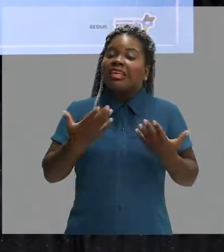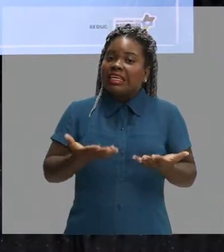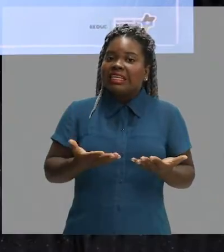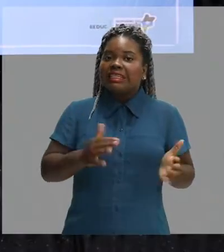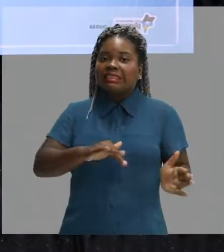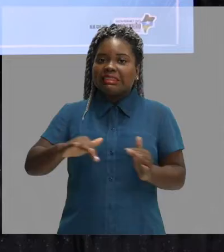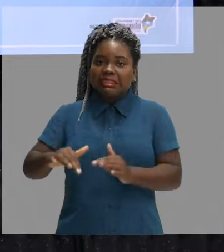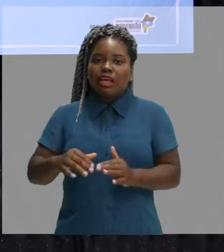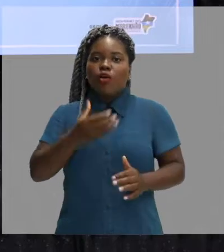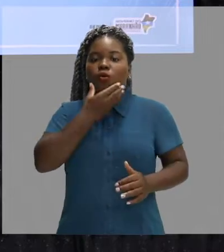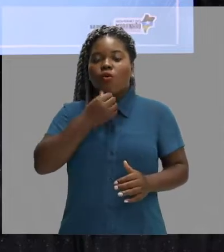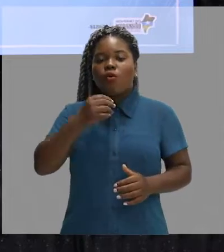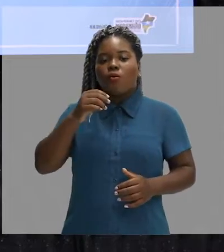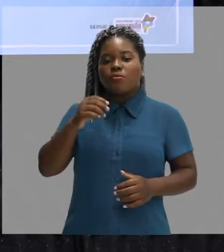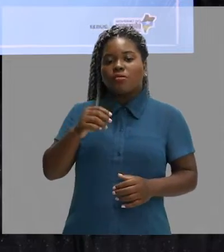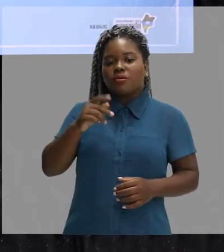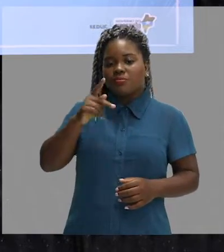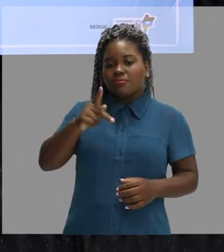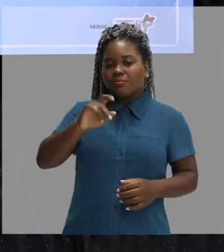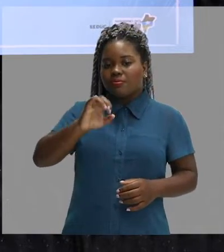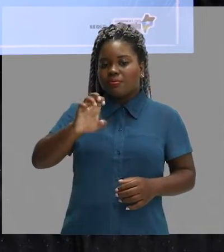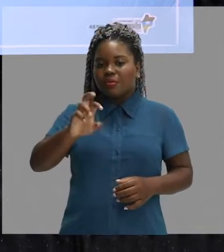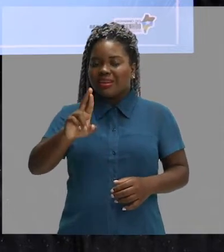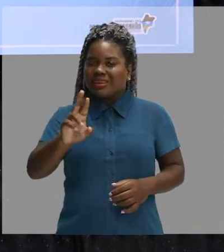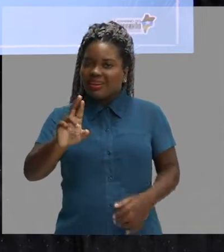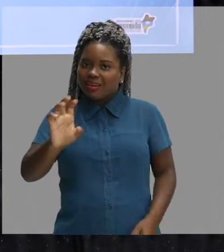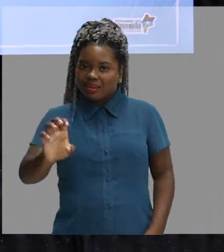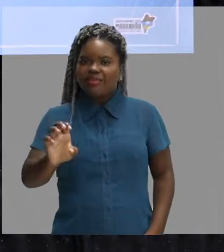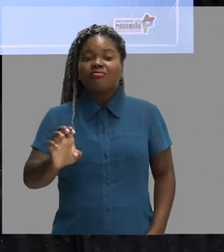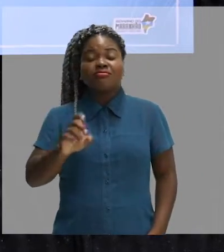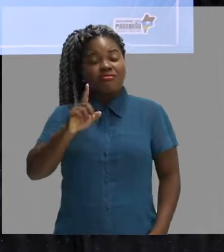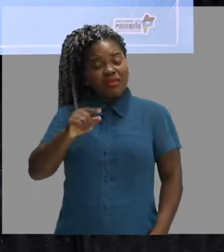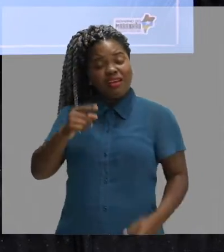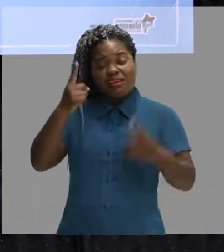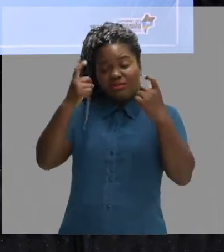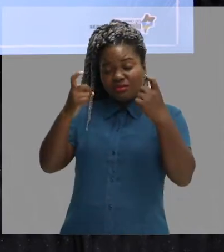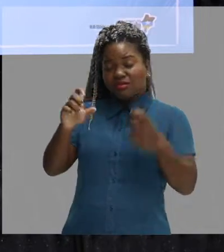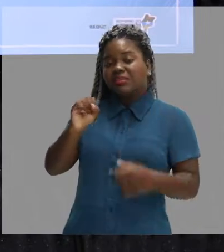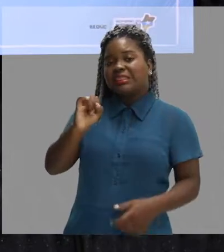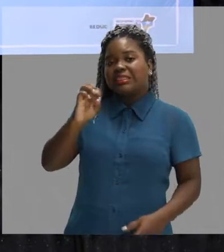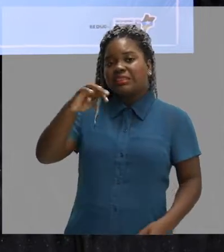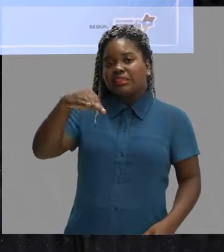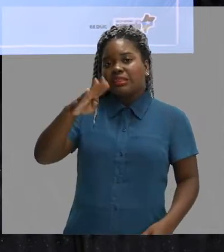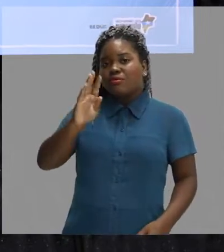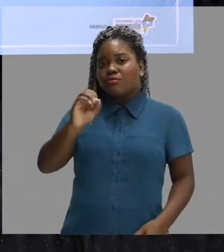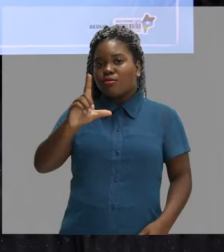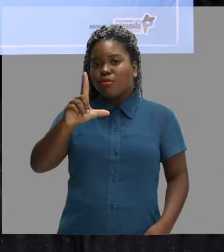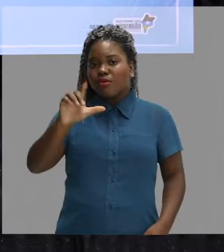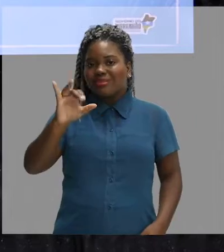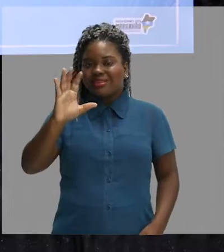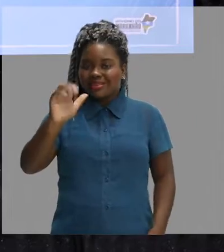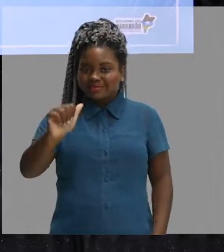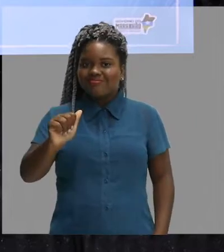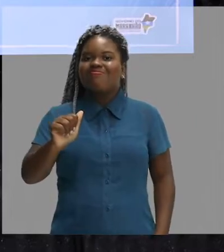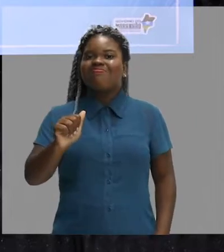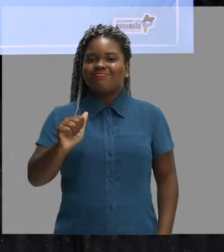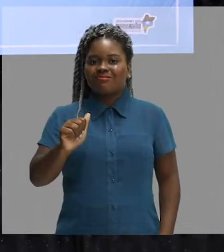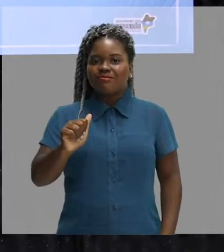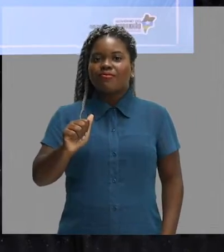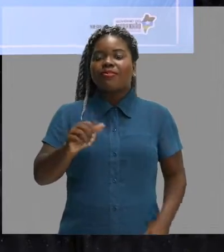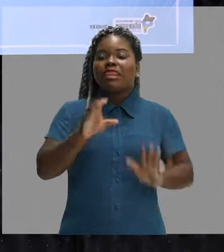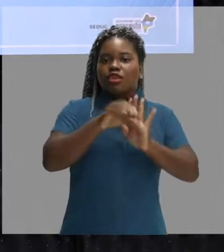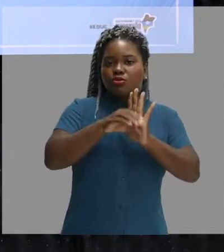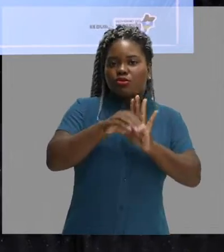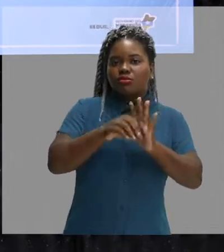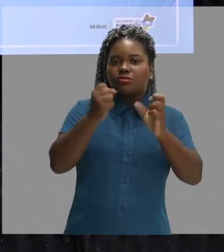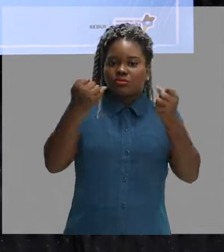de violência simbólica. Pode ser tido como um exemplo daquilo que o conceito quer traduzir. E o que o conceito quer